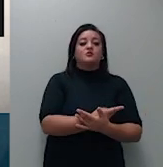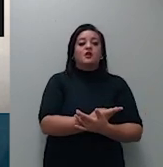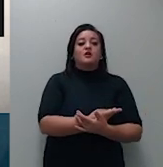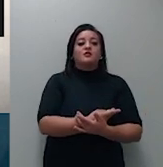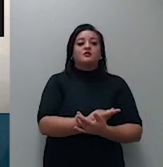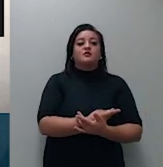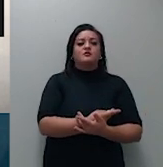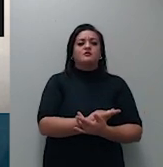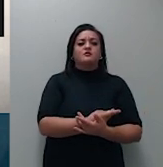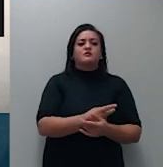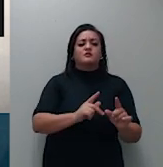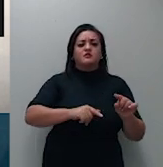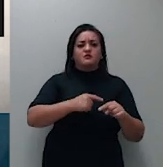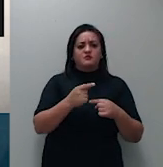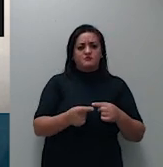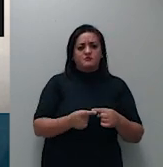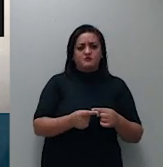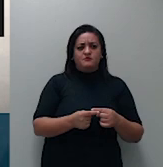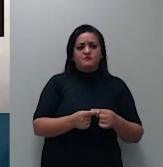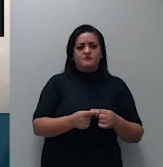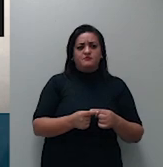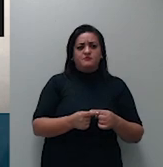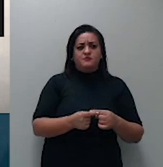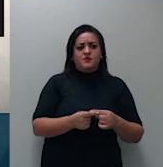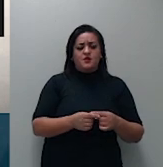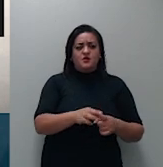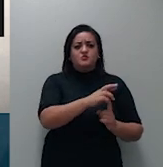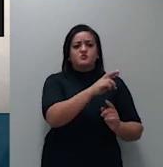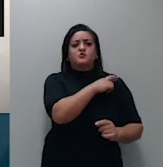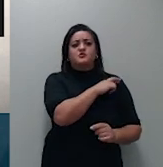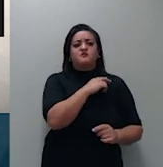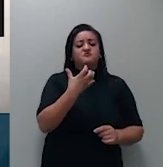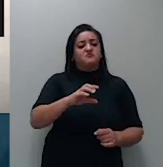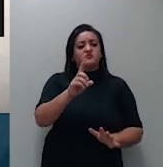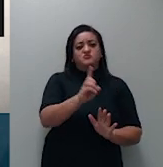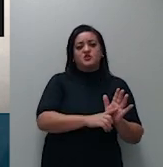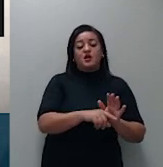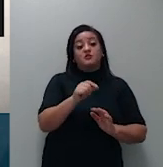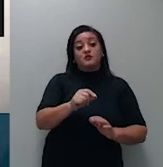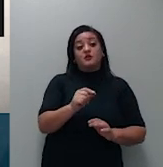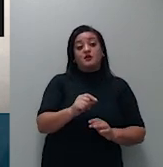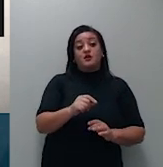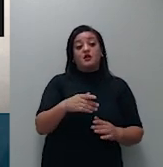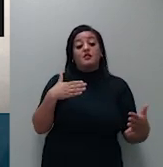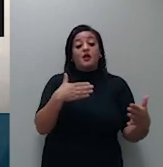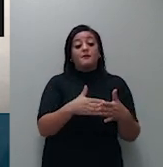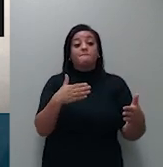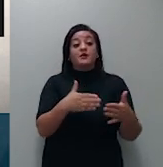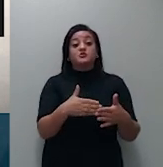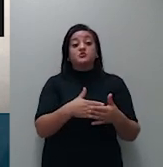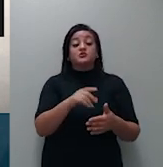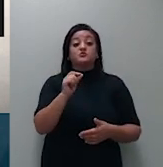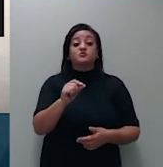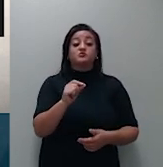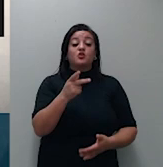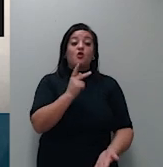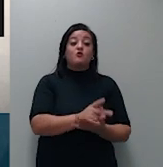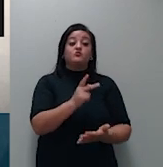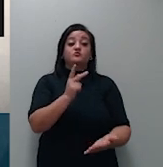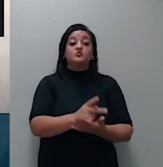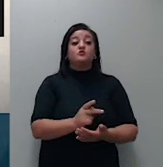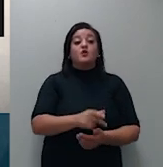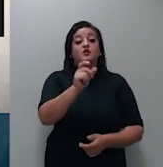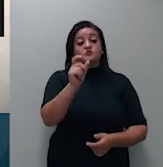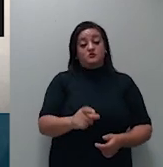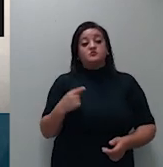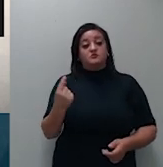da inércia do titular do direito que no caso está em pedido de